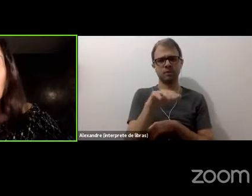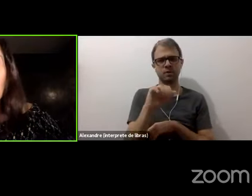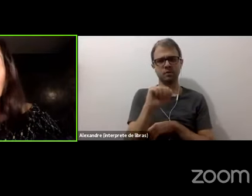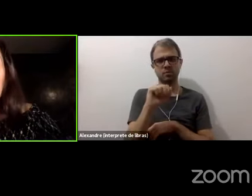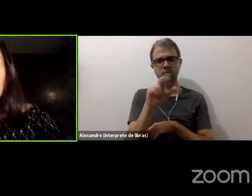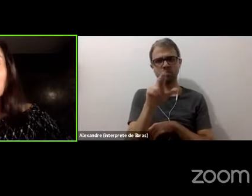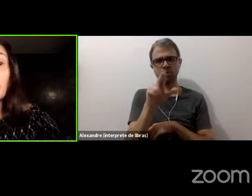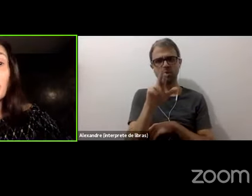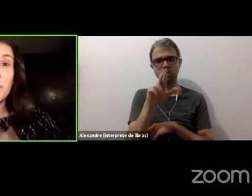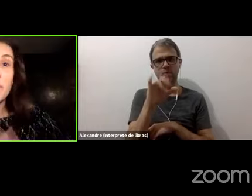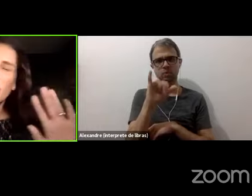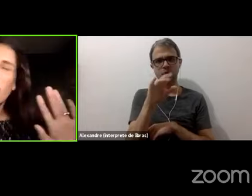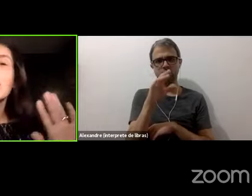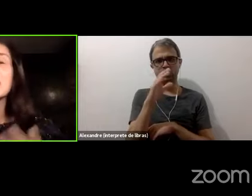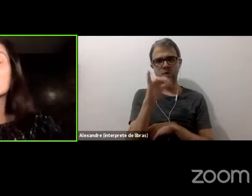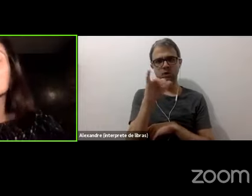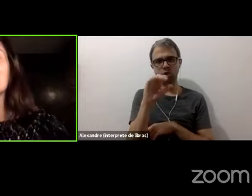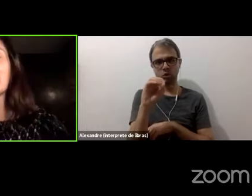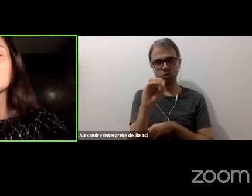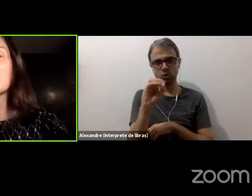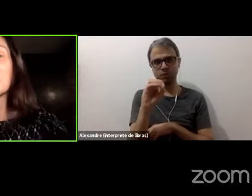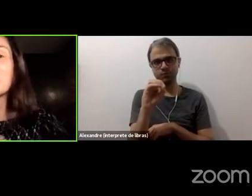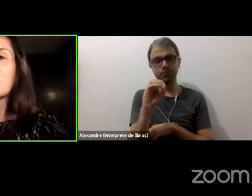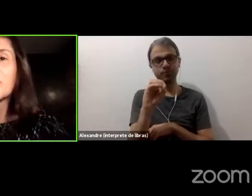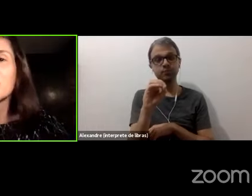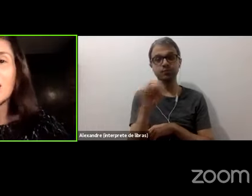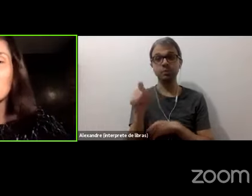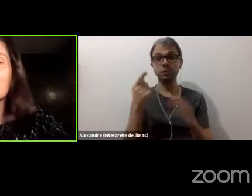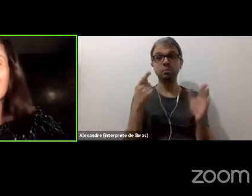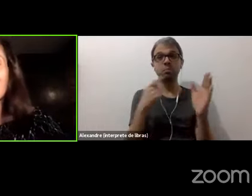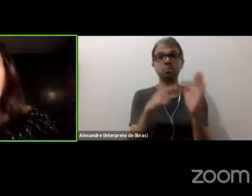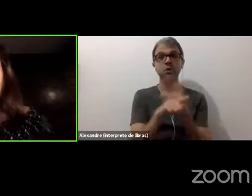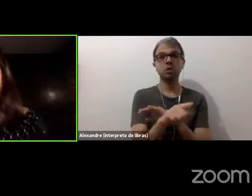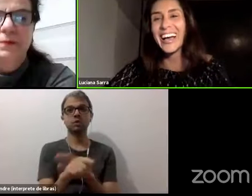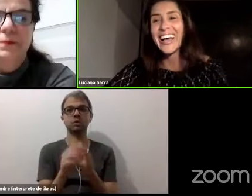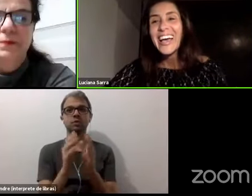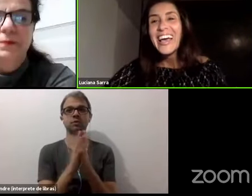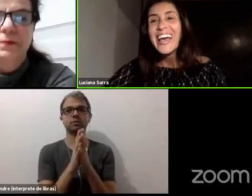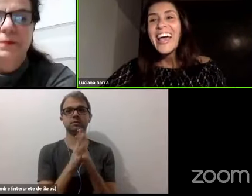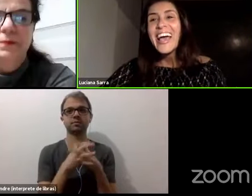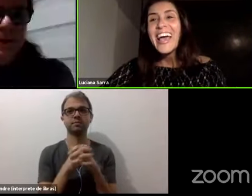Maurício. Mal porque eu conheço ele, né, gente? Aí falhou aqui.